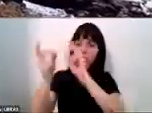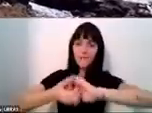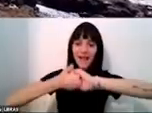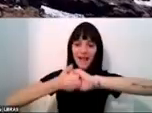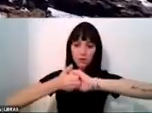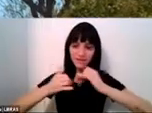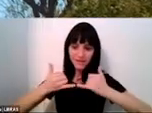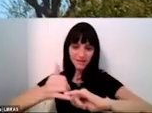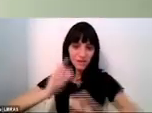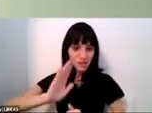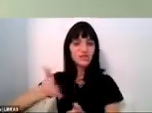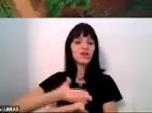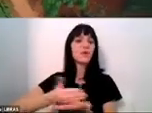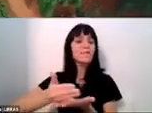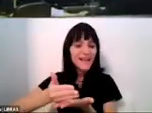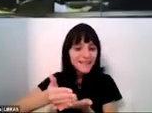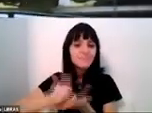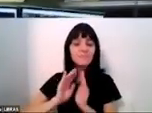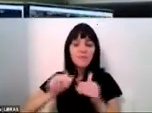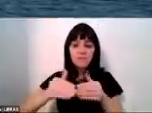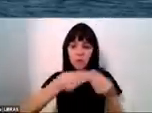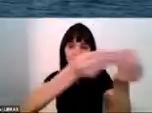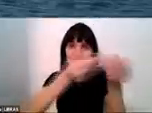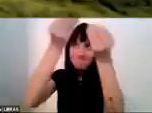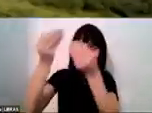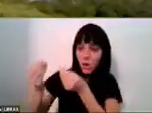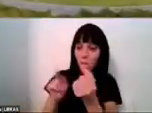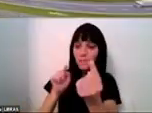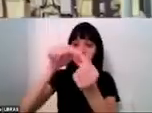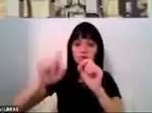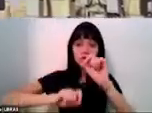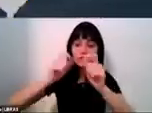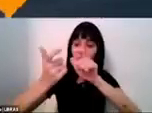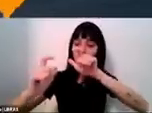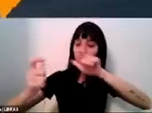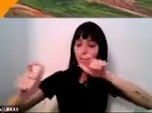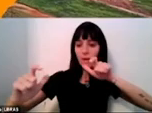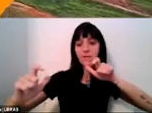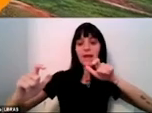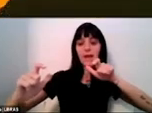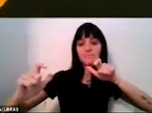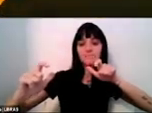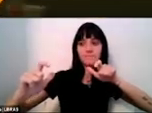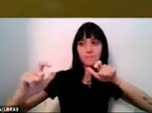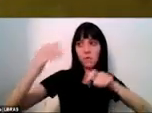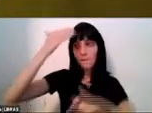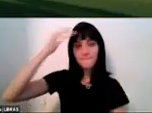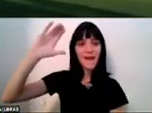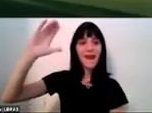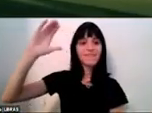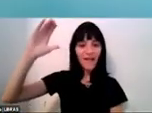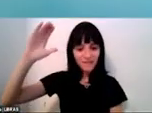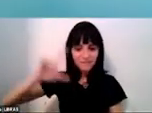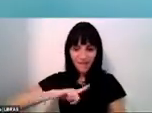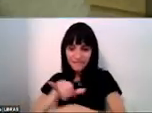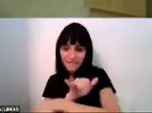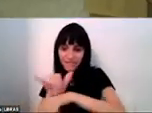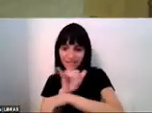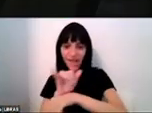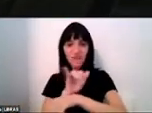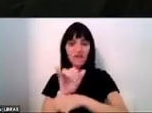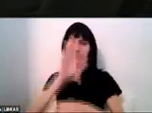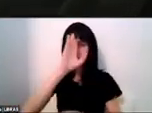Maior empresa do Paraná, um dos maiores grupos integrados de energia do país, presente em 10 estados, reconhecida no Brasil e no